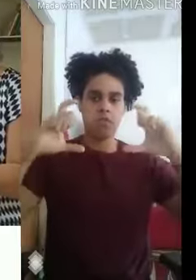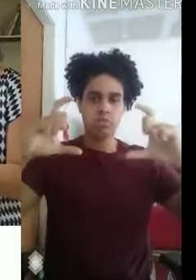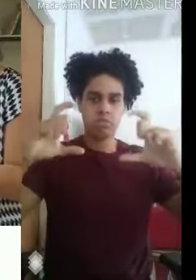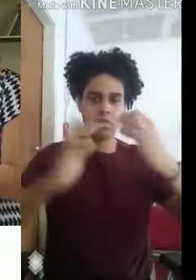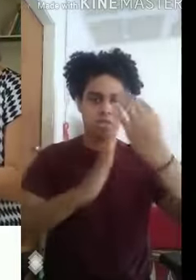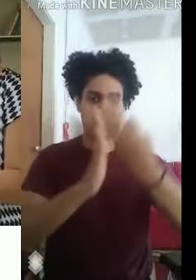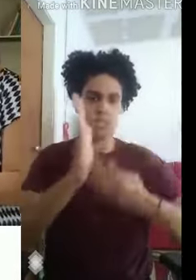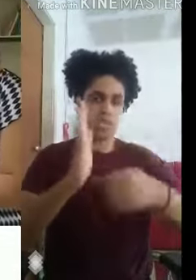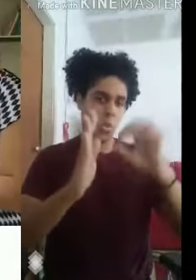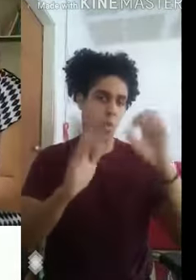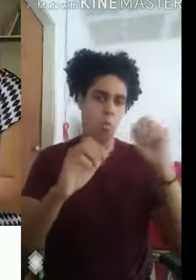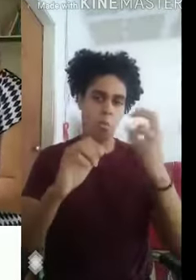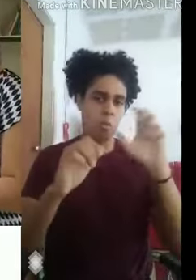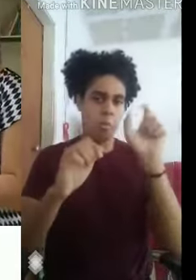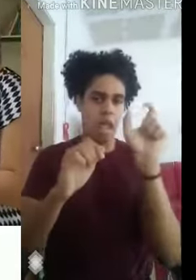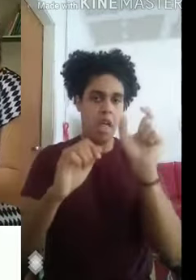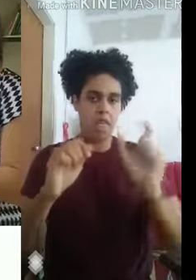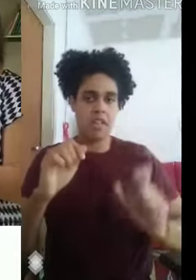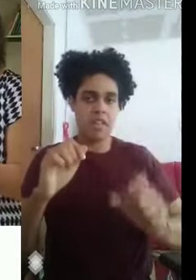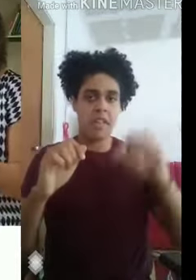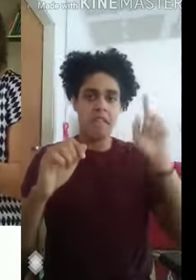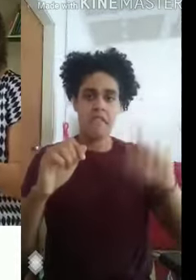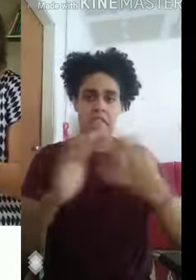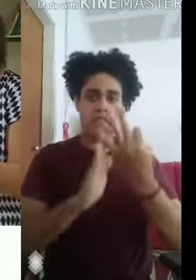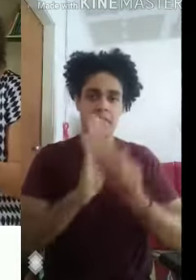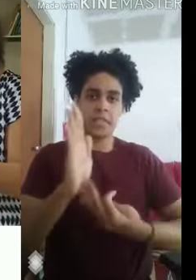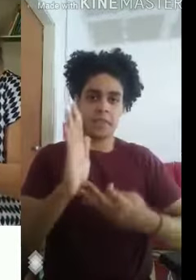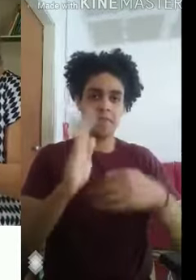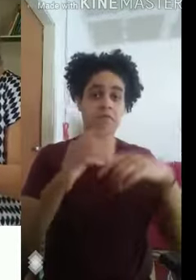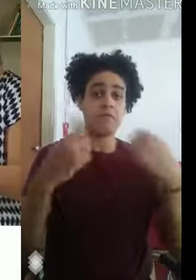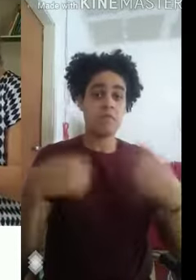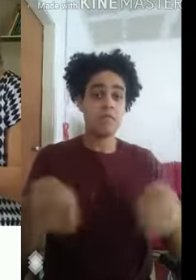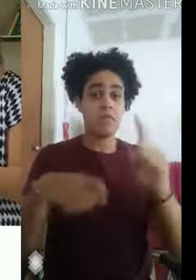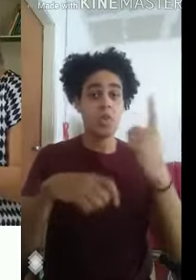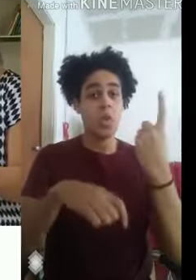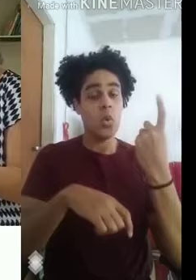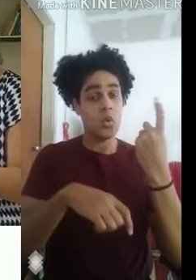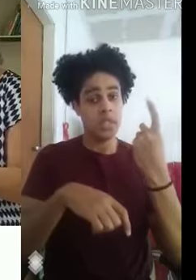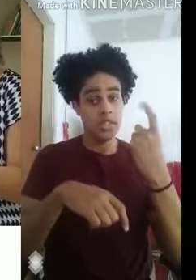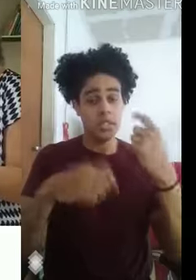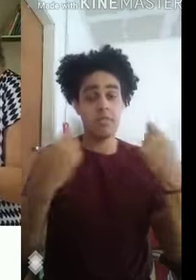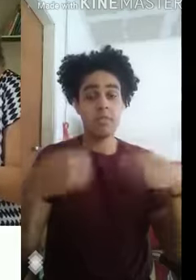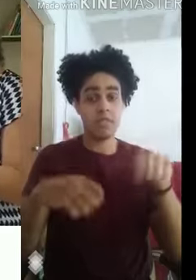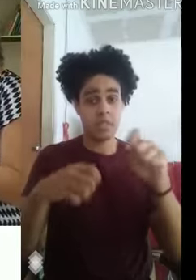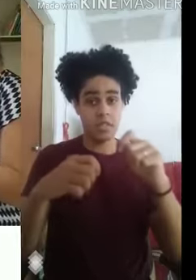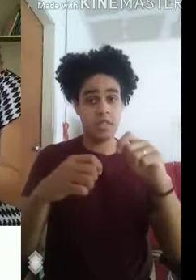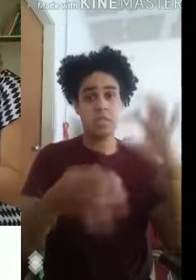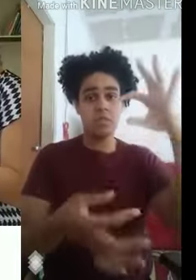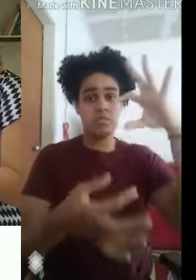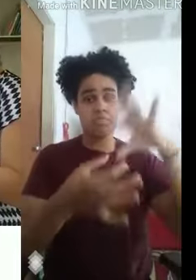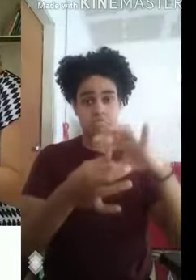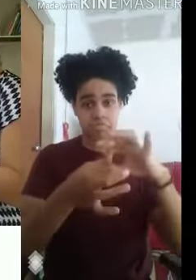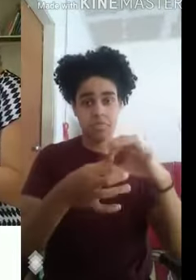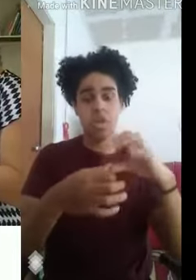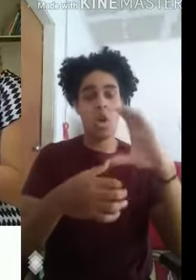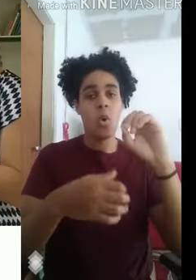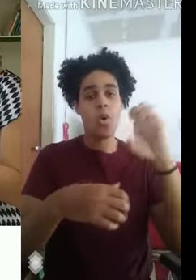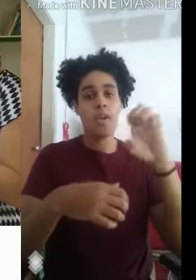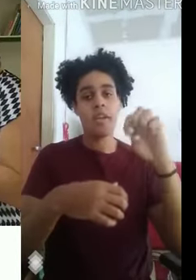de palavras que vai formar um texto. É preciso que haja unidade, é preciso que haja coerência, coesão e é